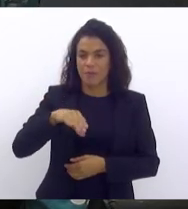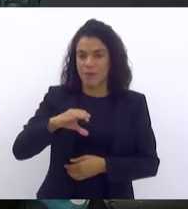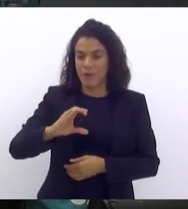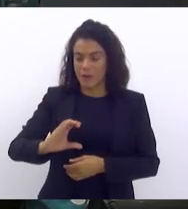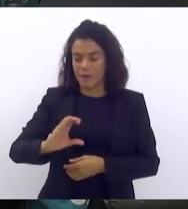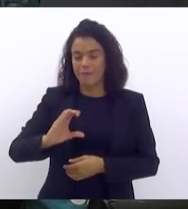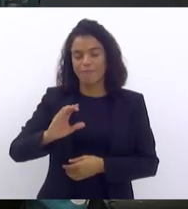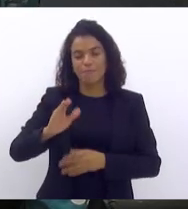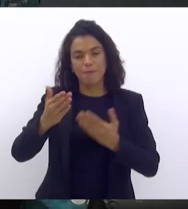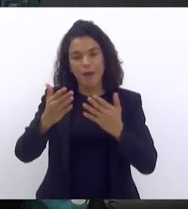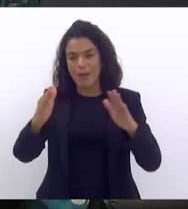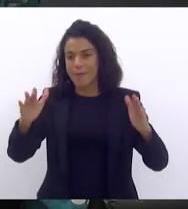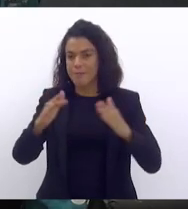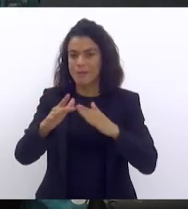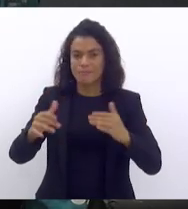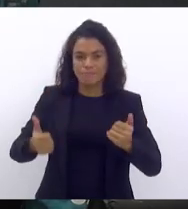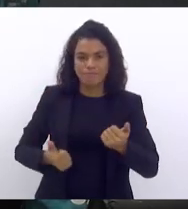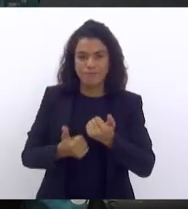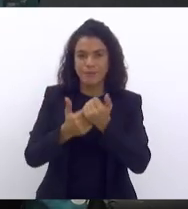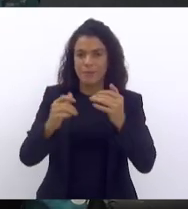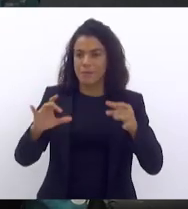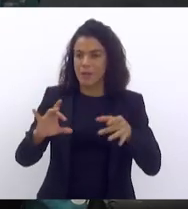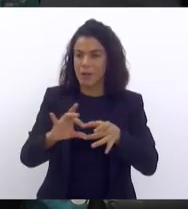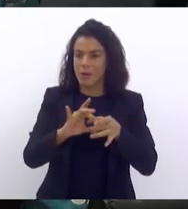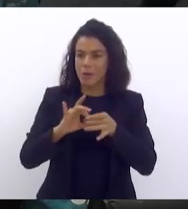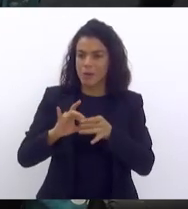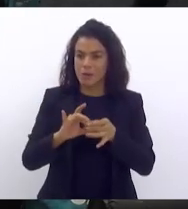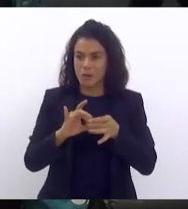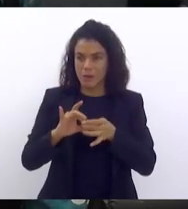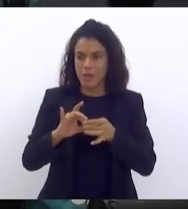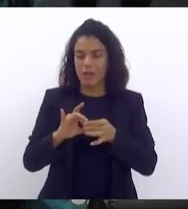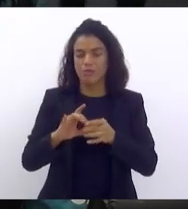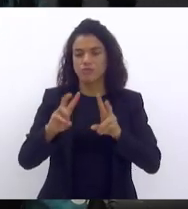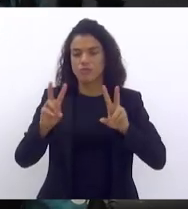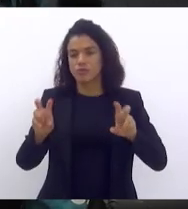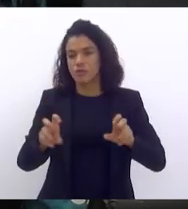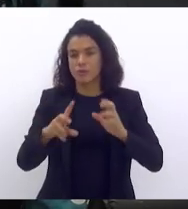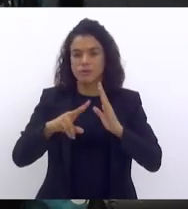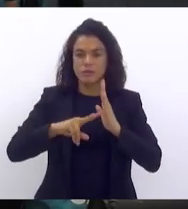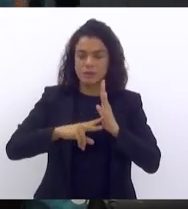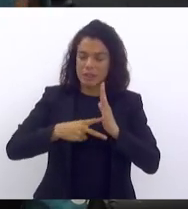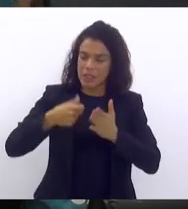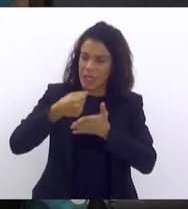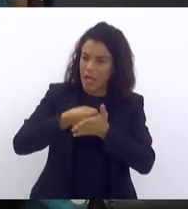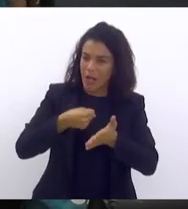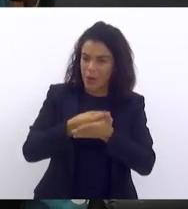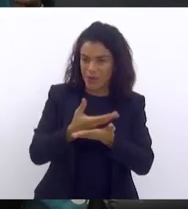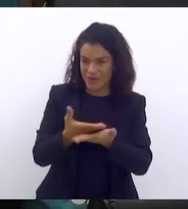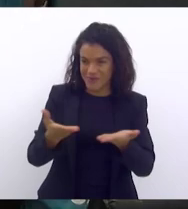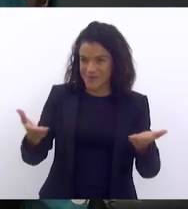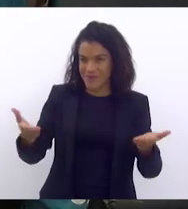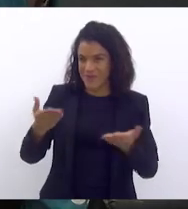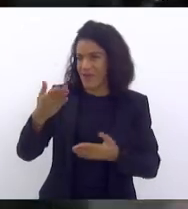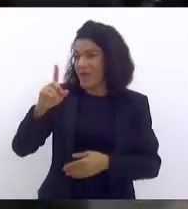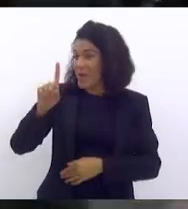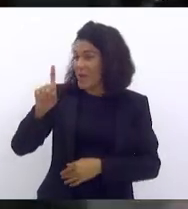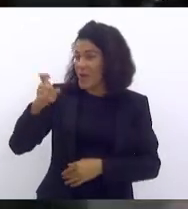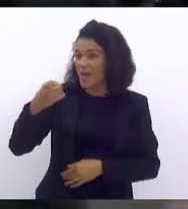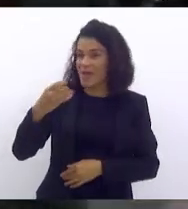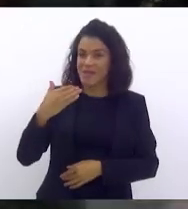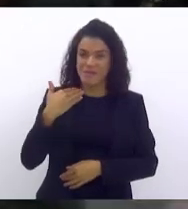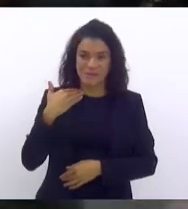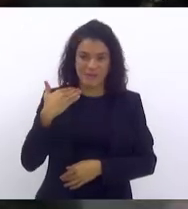essa união para o, né, em torno do sindicato e a luta de vocês. Eu fui bancária antes